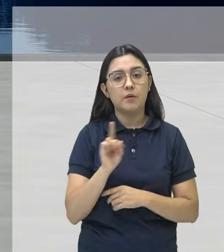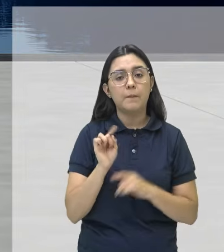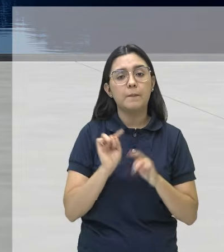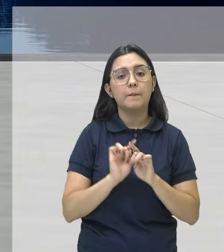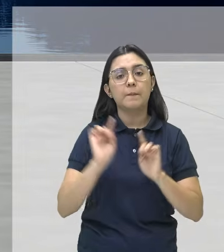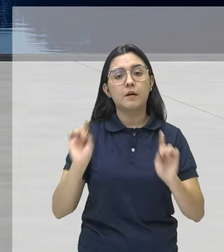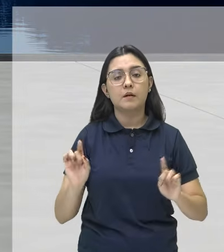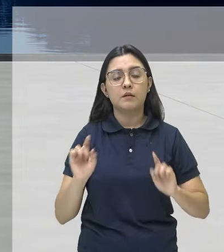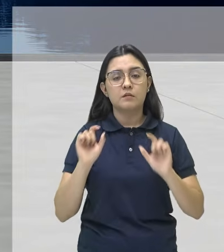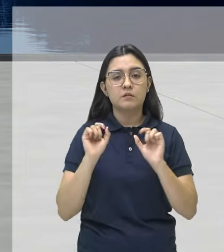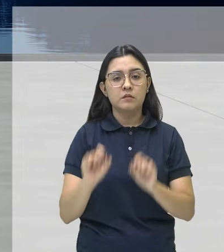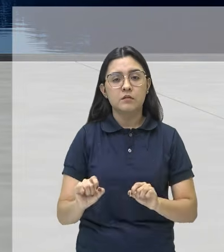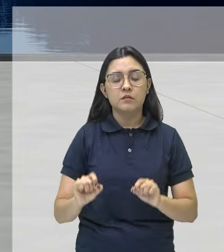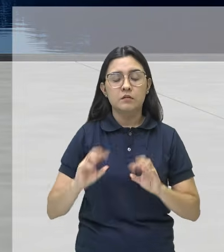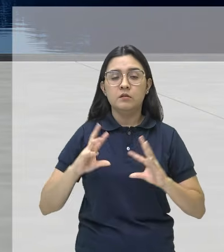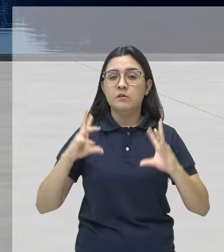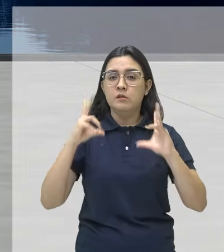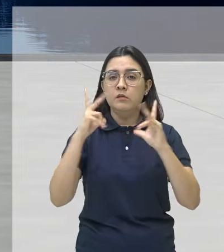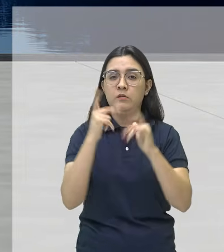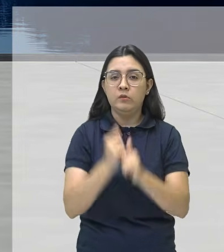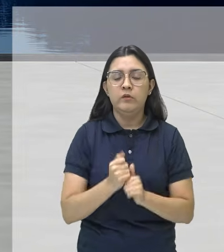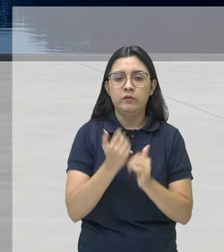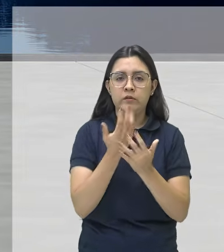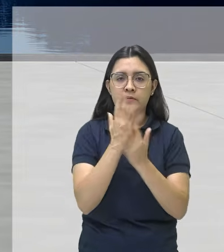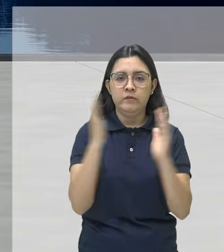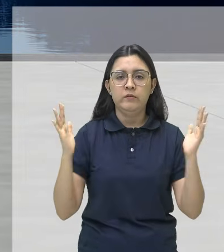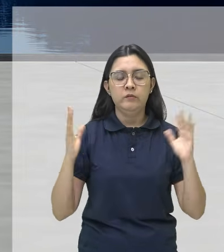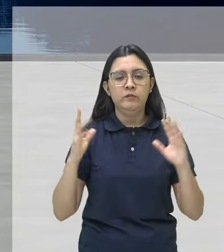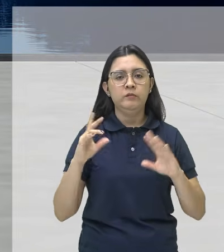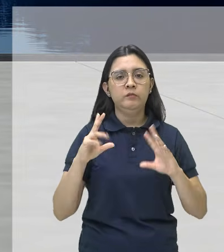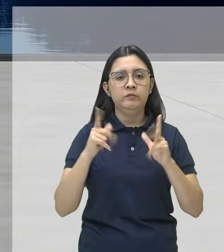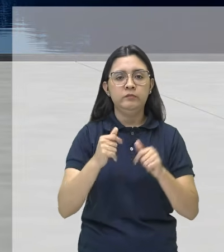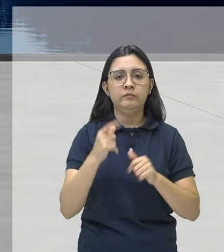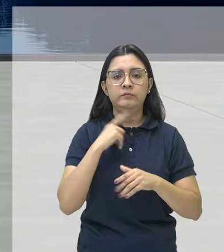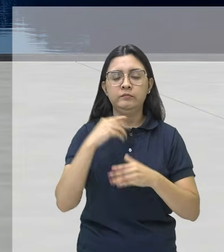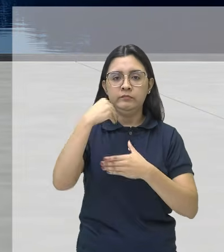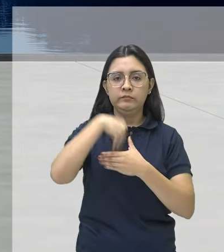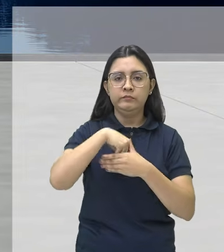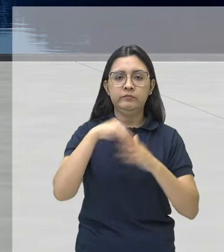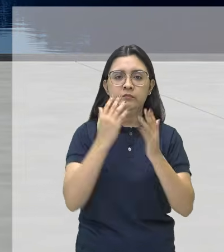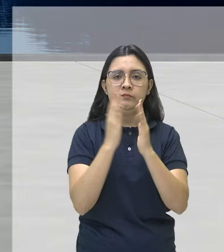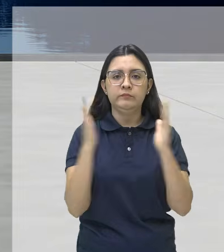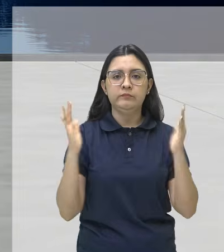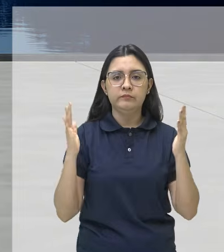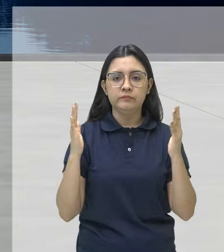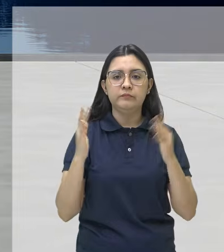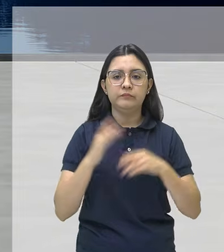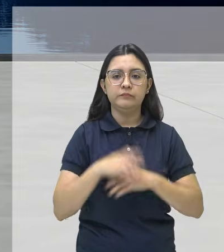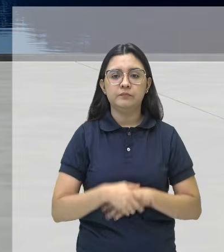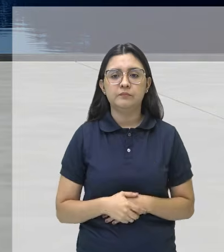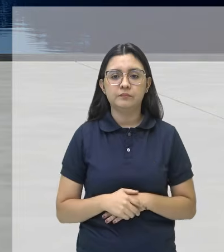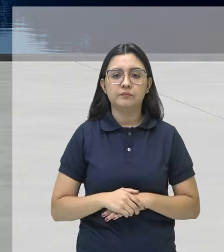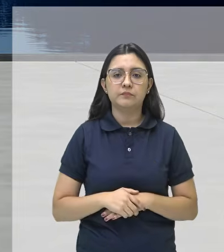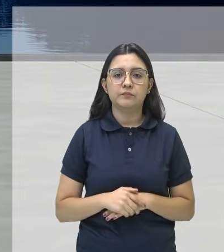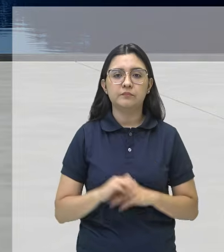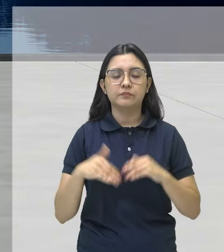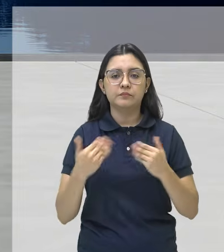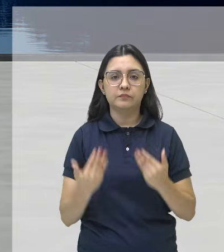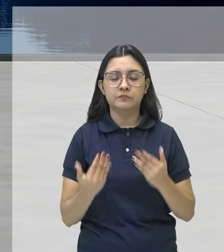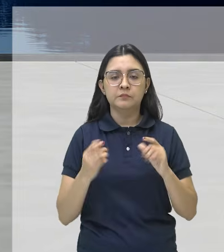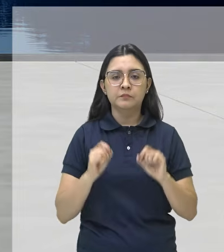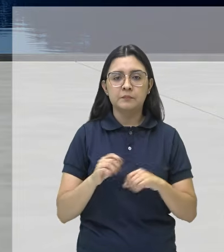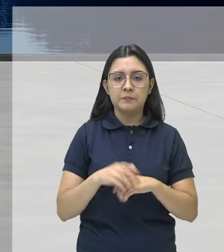mas entre toda a natureza. Tudo que faz parte da natureza. Por isso, essa questão